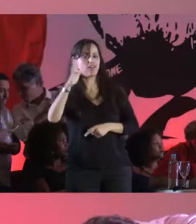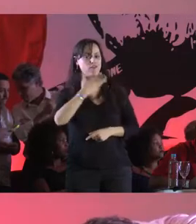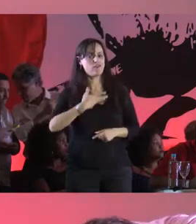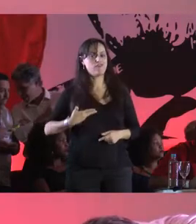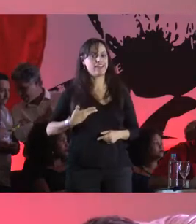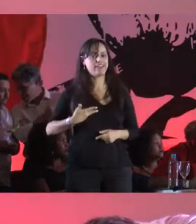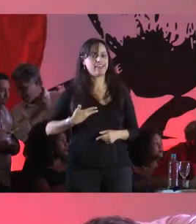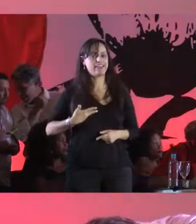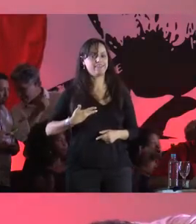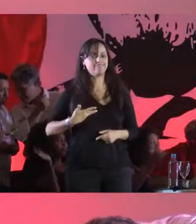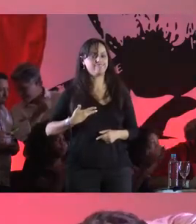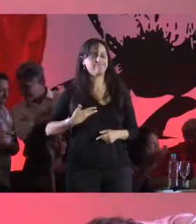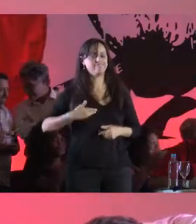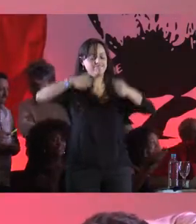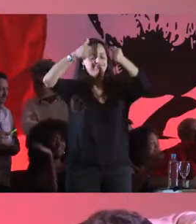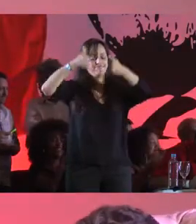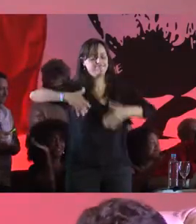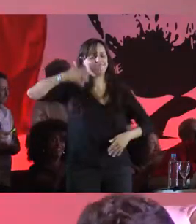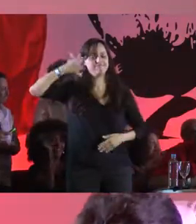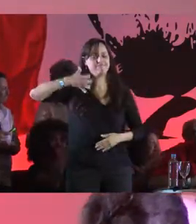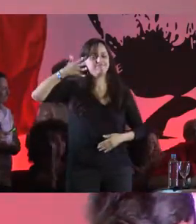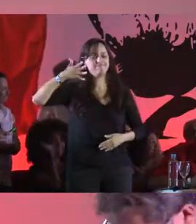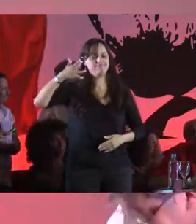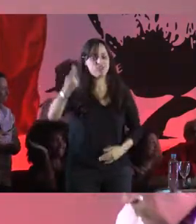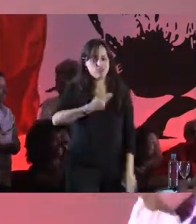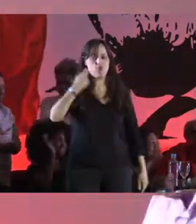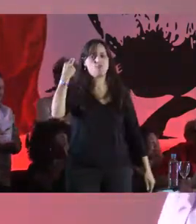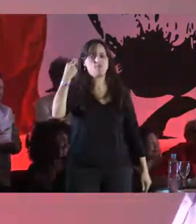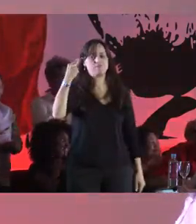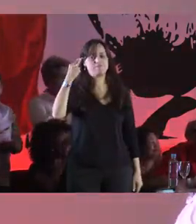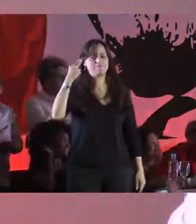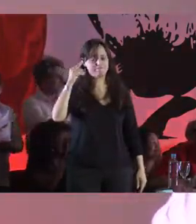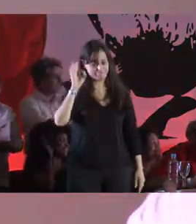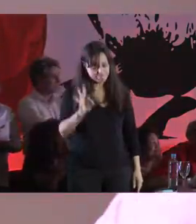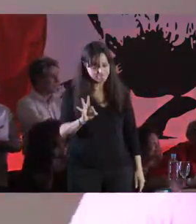e fica meia hora criticando o governo Temer.